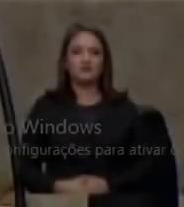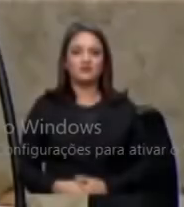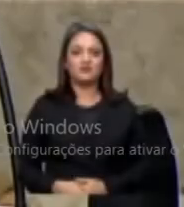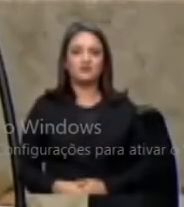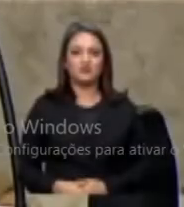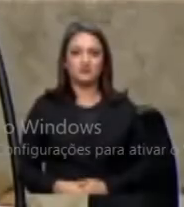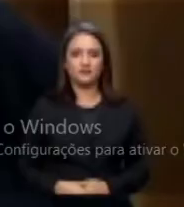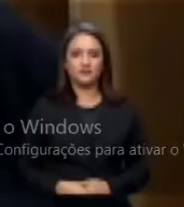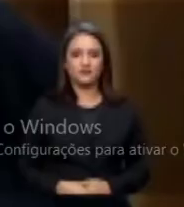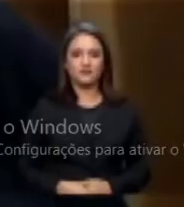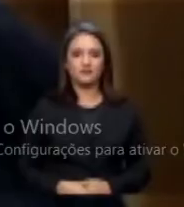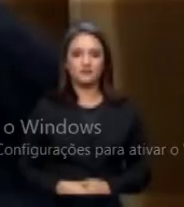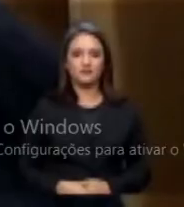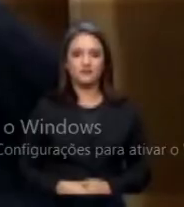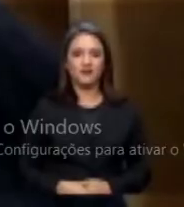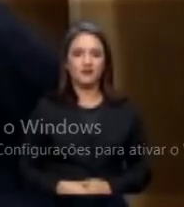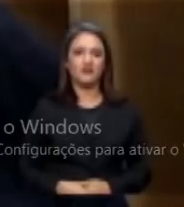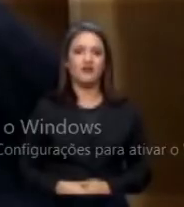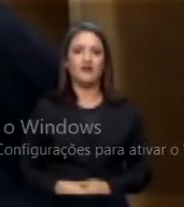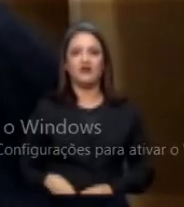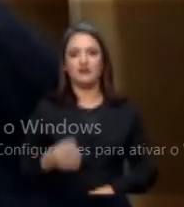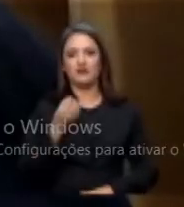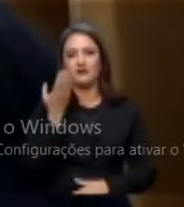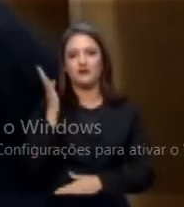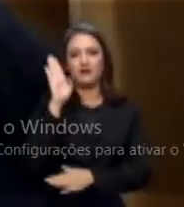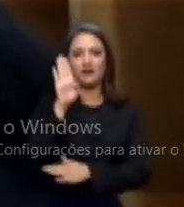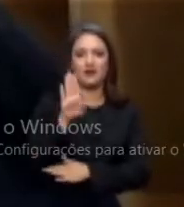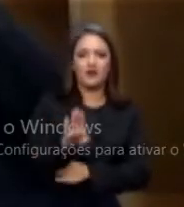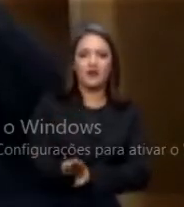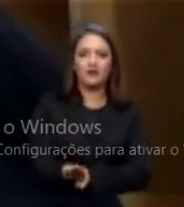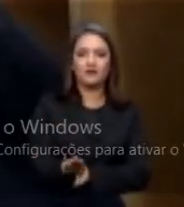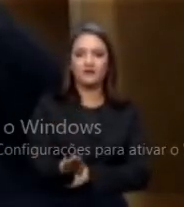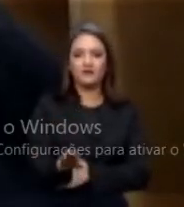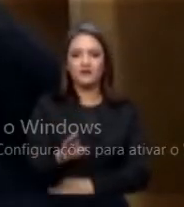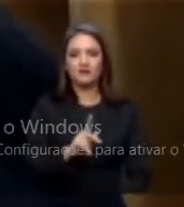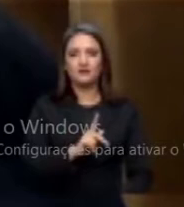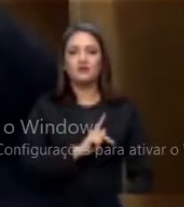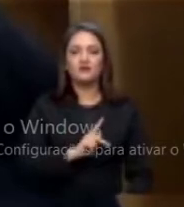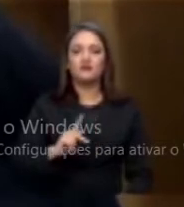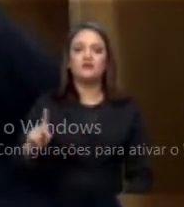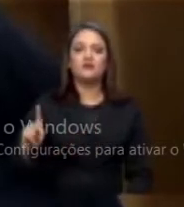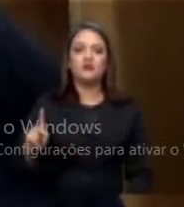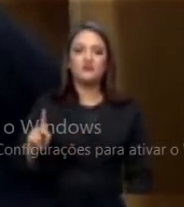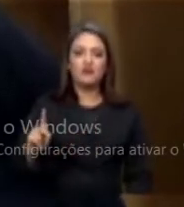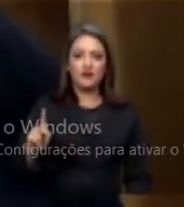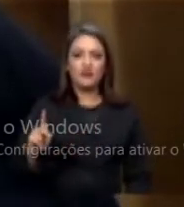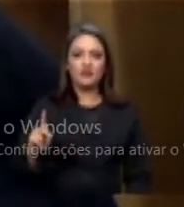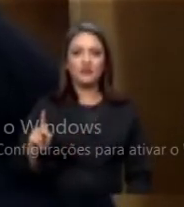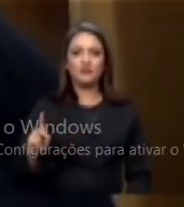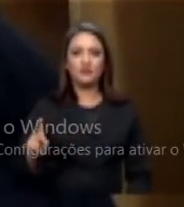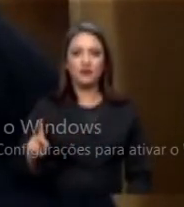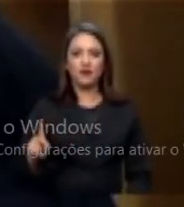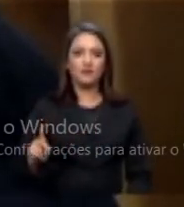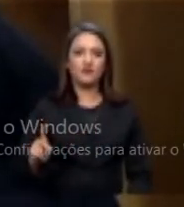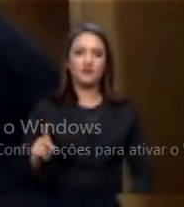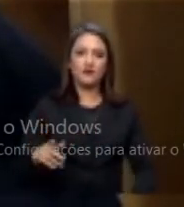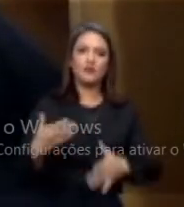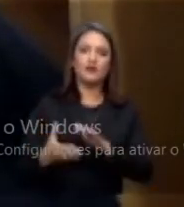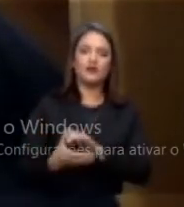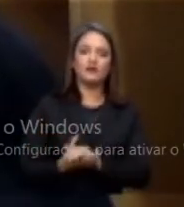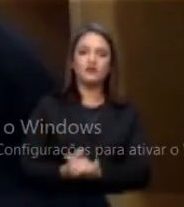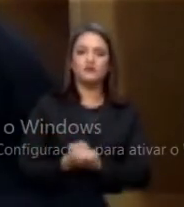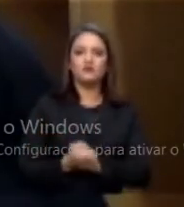Muito boa tarde, senhor presidente, senhoras ministras Carmen Lúcia Rosa Weber, satisfação encontrá-los na tarde de hoje,